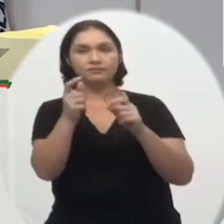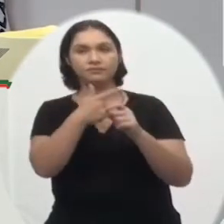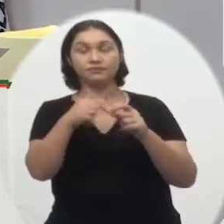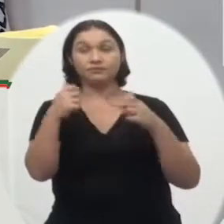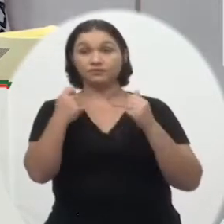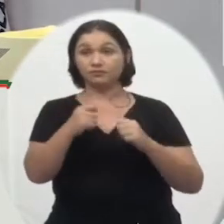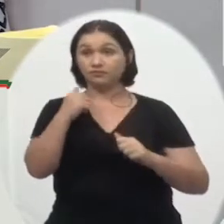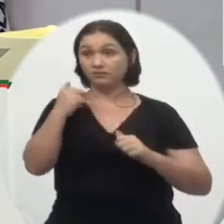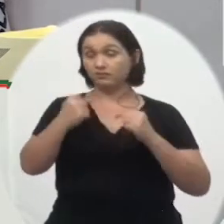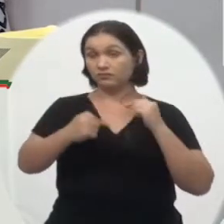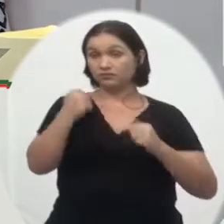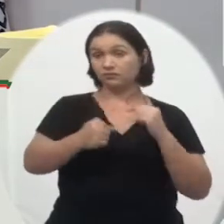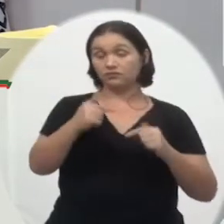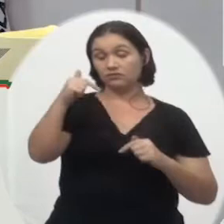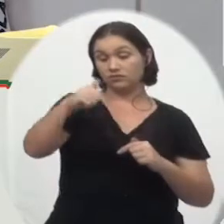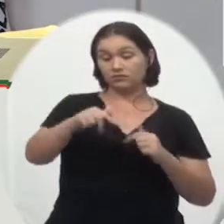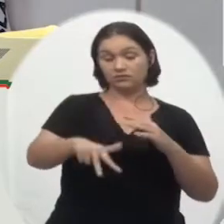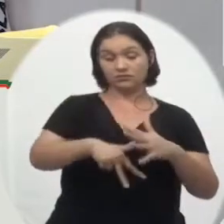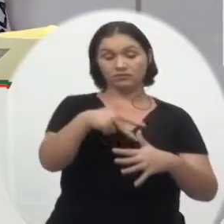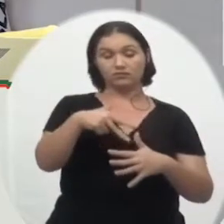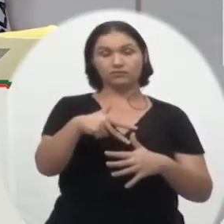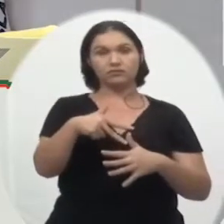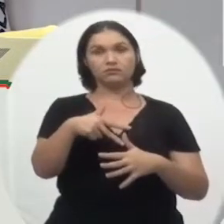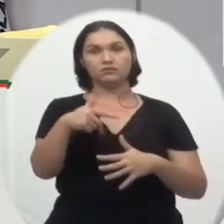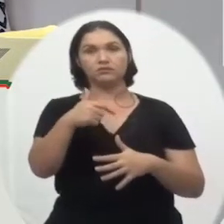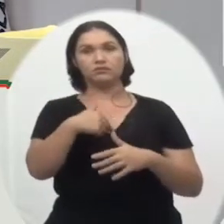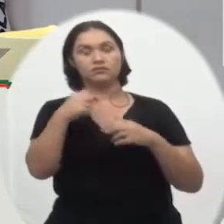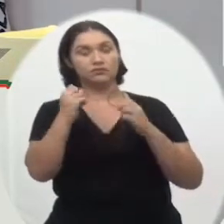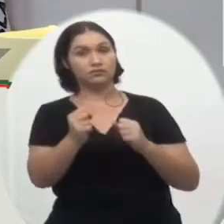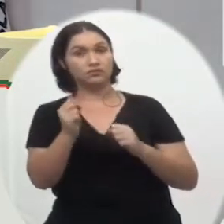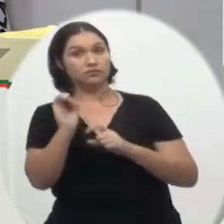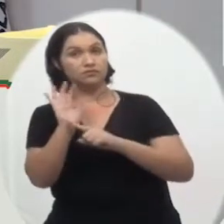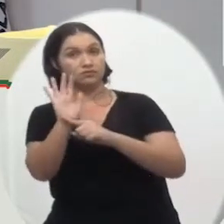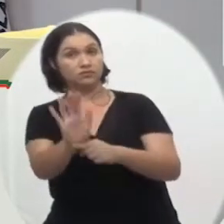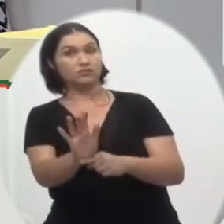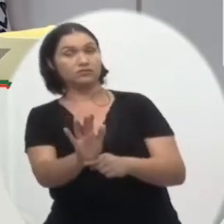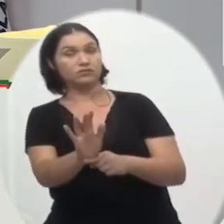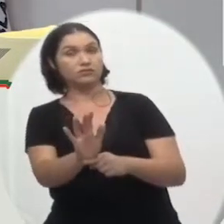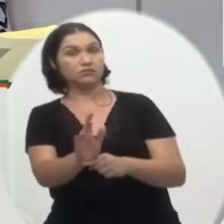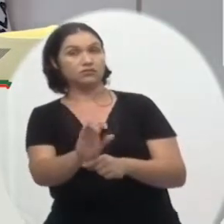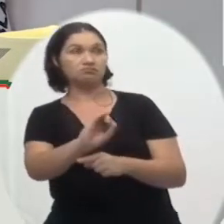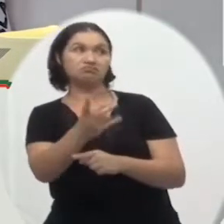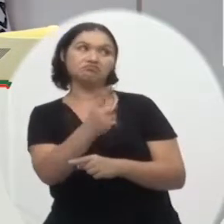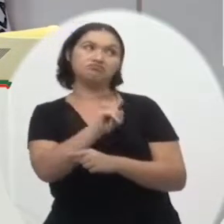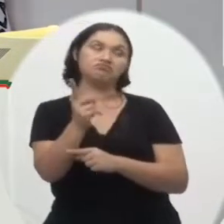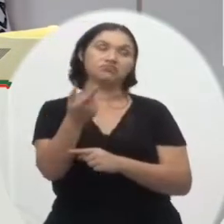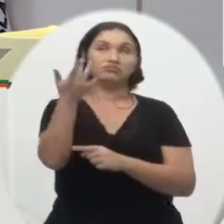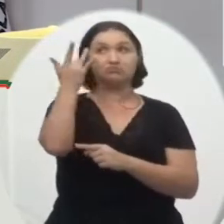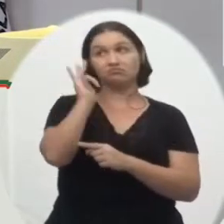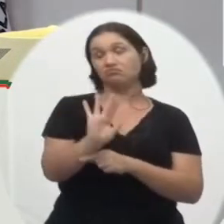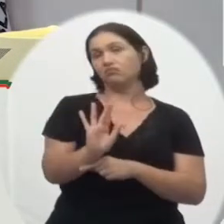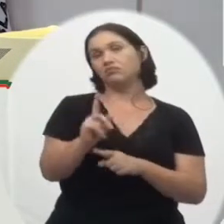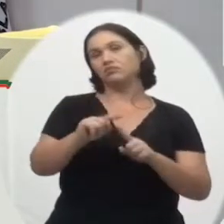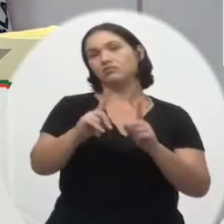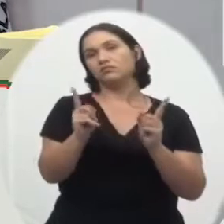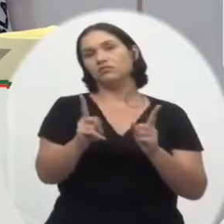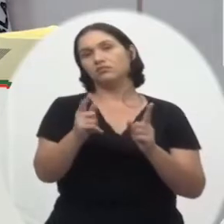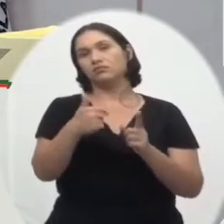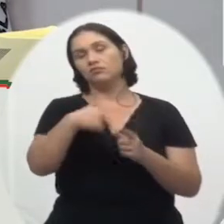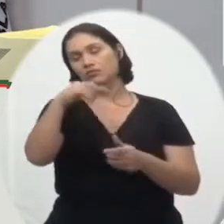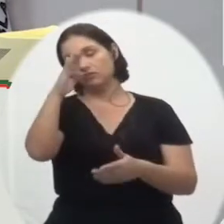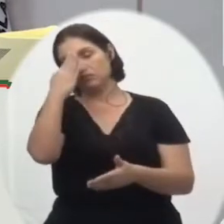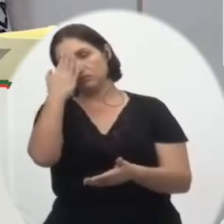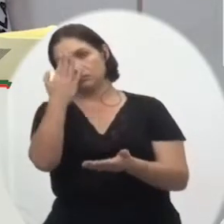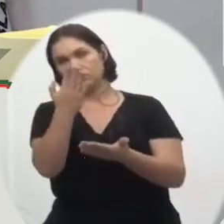debate. Aqui é o local. E talvez eu pudesse ter contribuído. Pudesse. Ou não, também não importa. O que importa é que foi